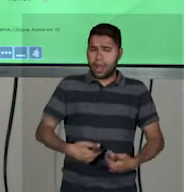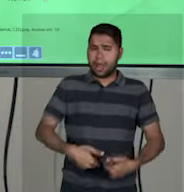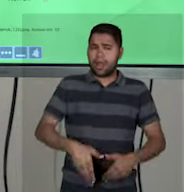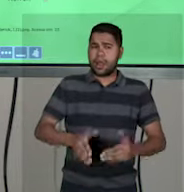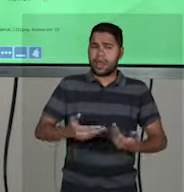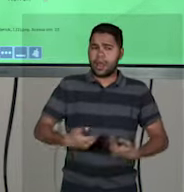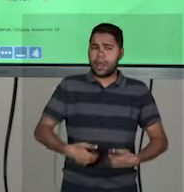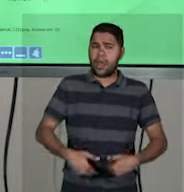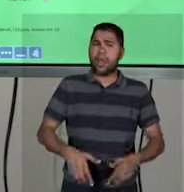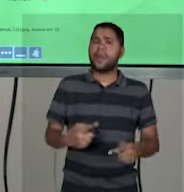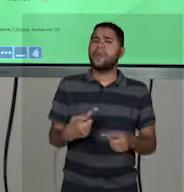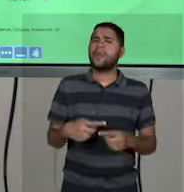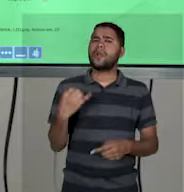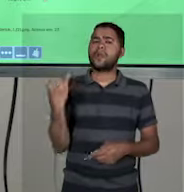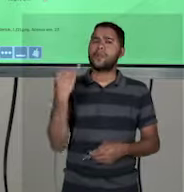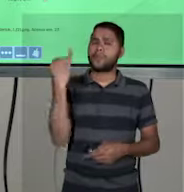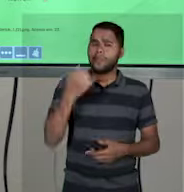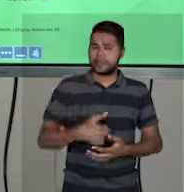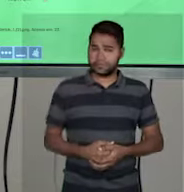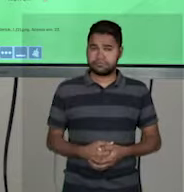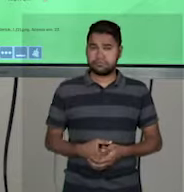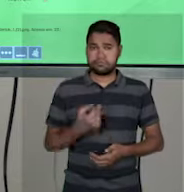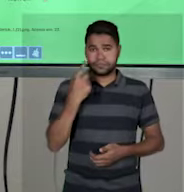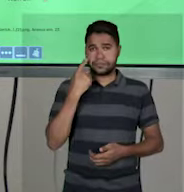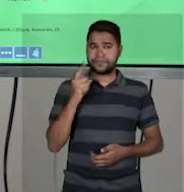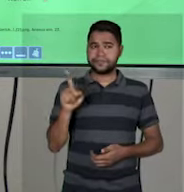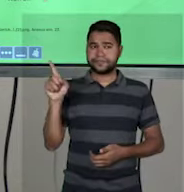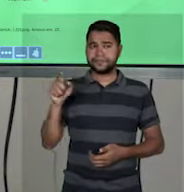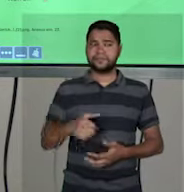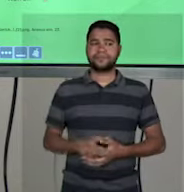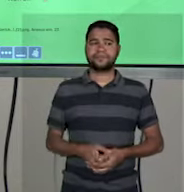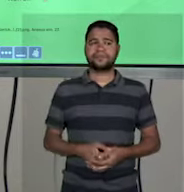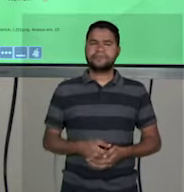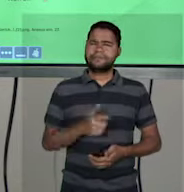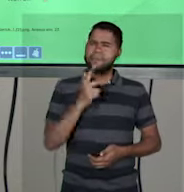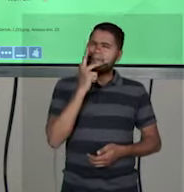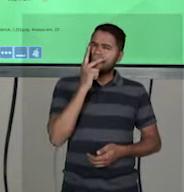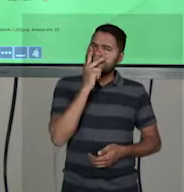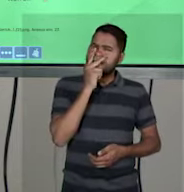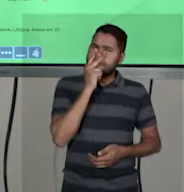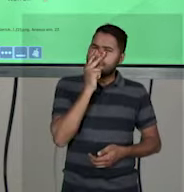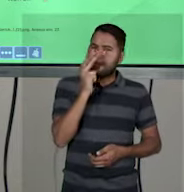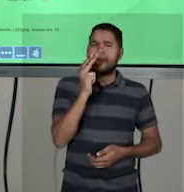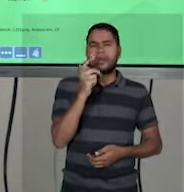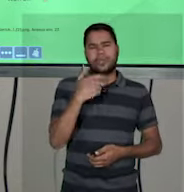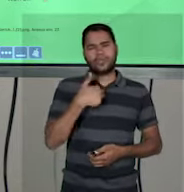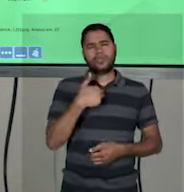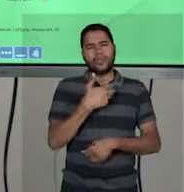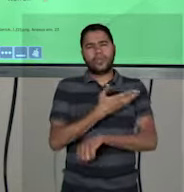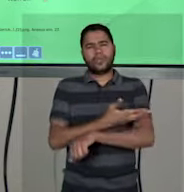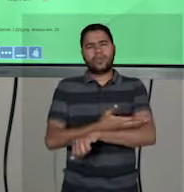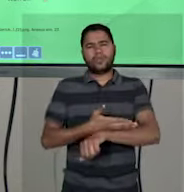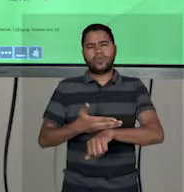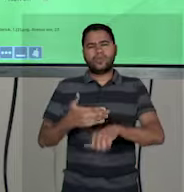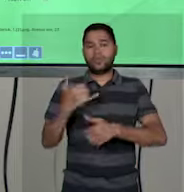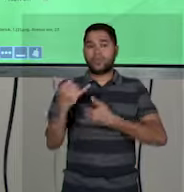tão importante assim? Vamos olhar aqui, Ele parece, gente, eu costumo brincar e